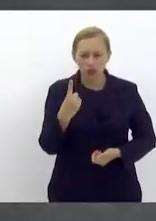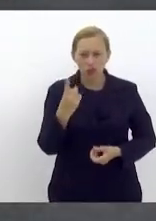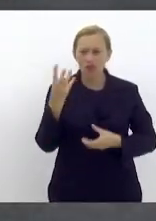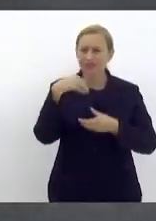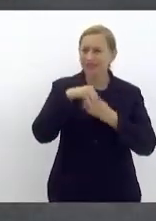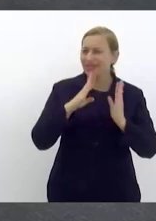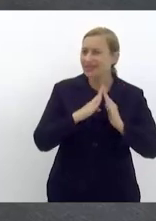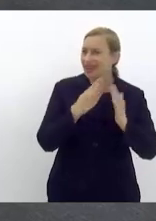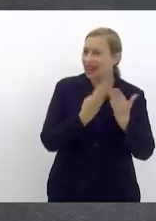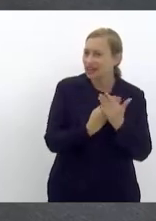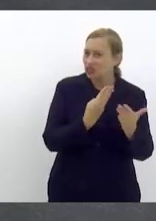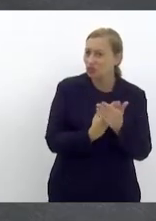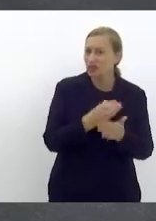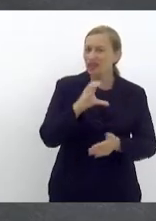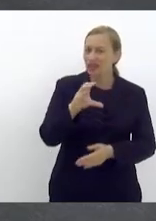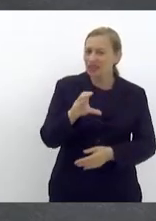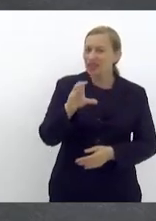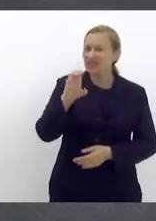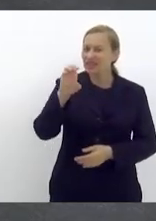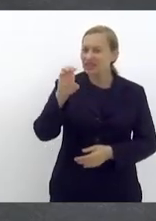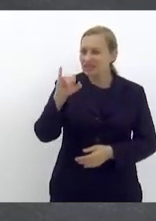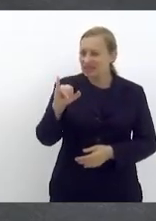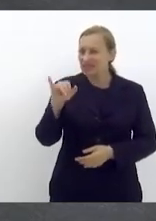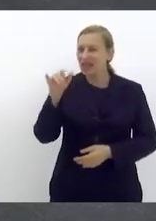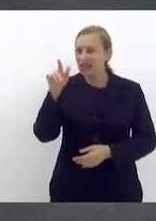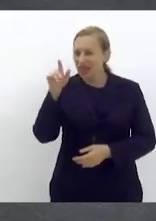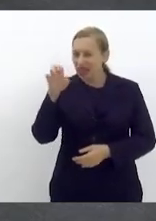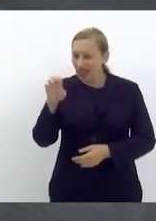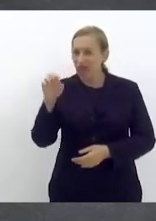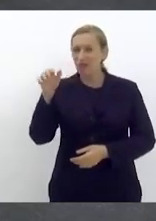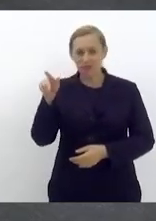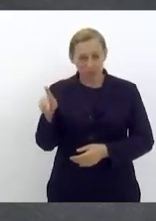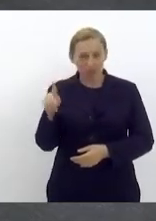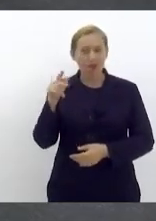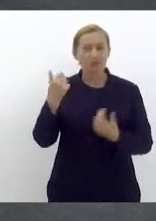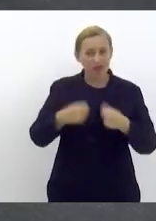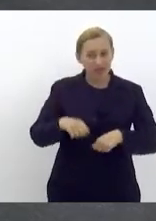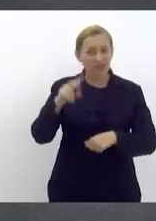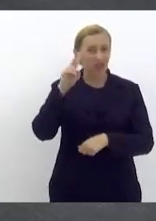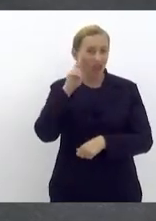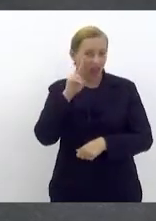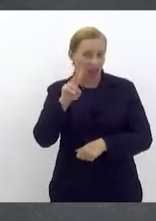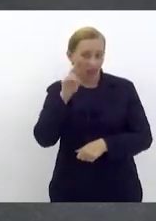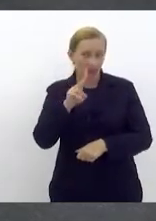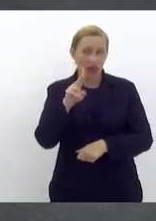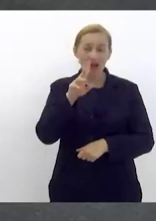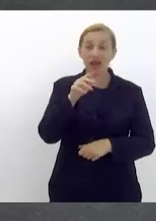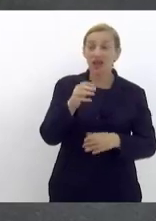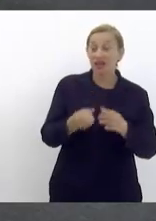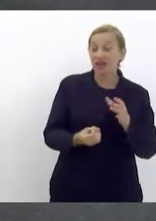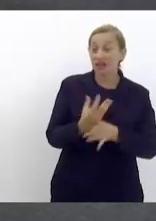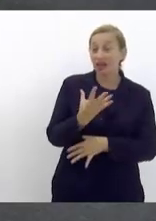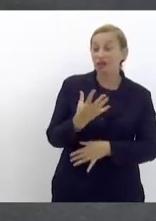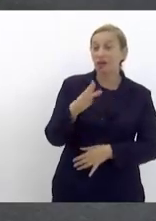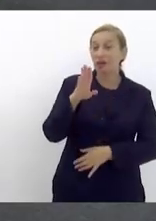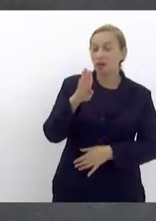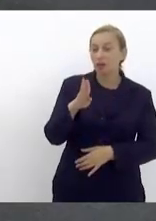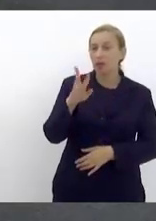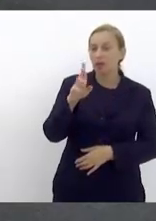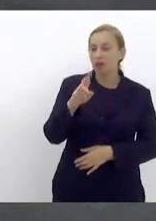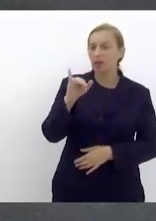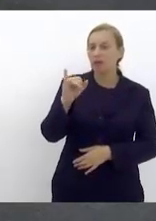da escola de um CIEP, e a gente precisa lembrar, CIEP feita por Brizola, feita por Darcy Ribeiro,